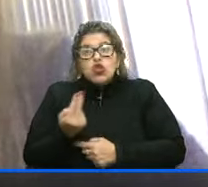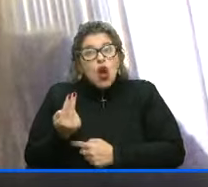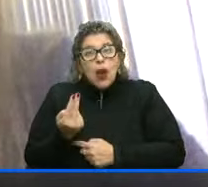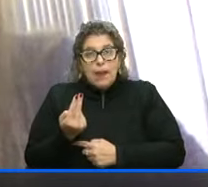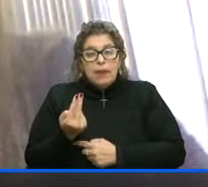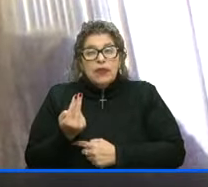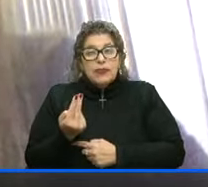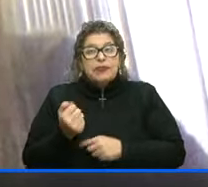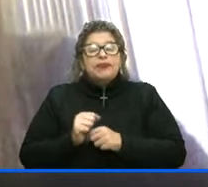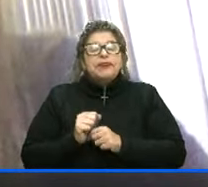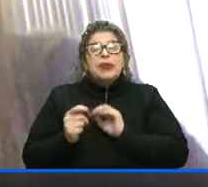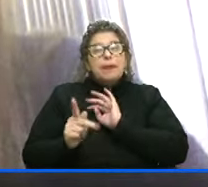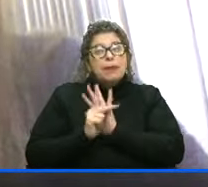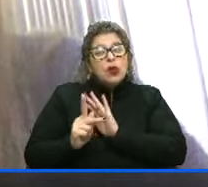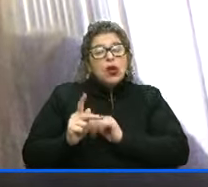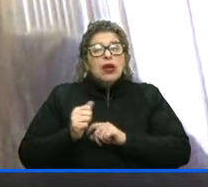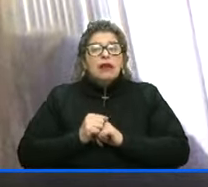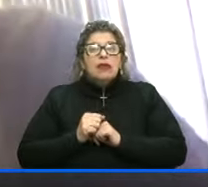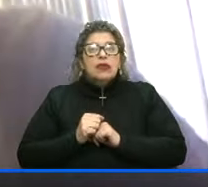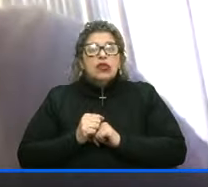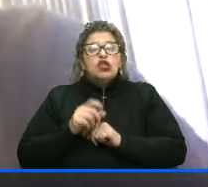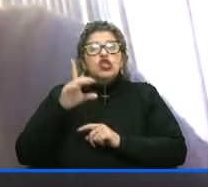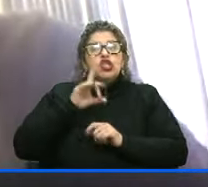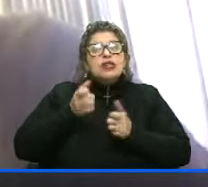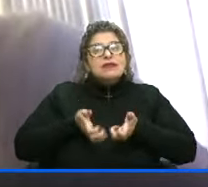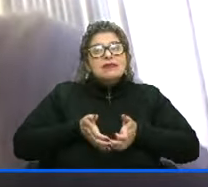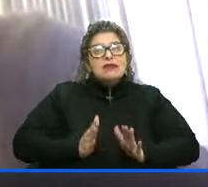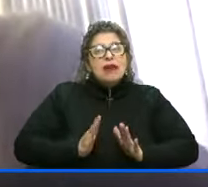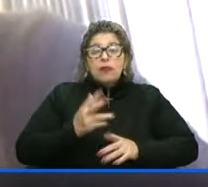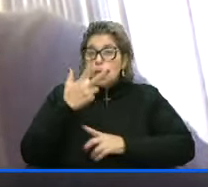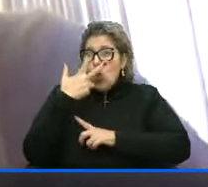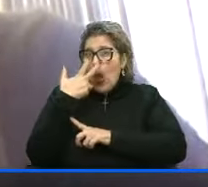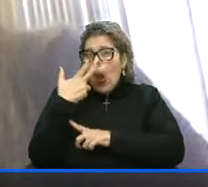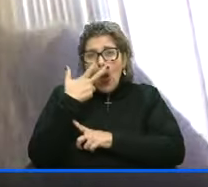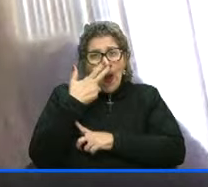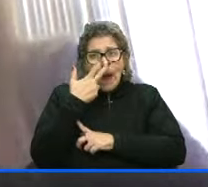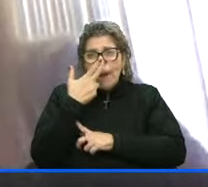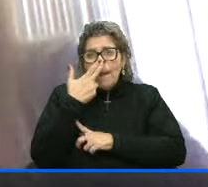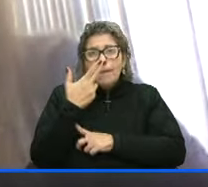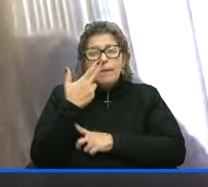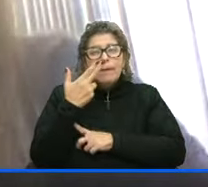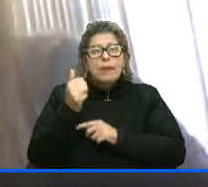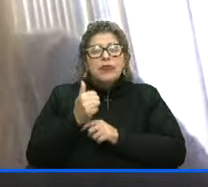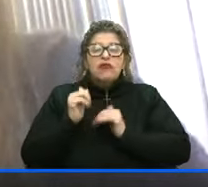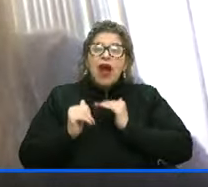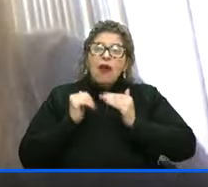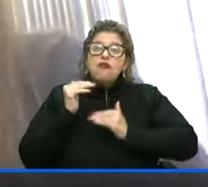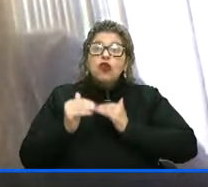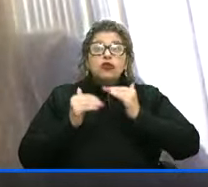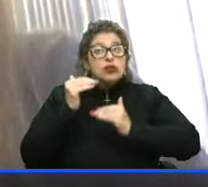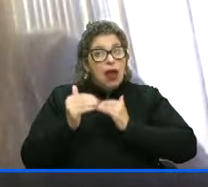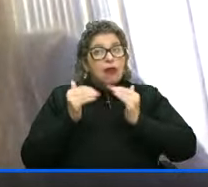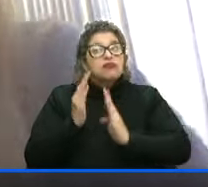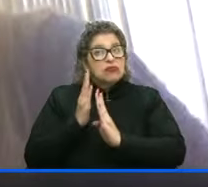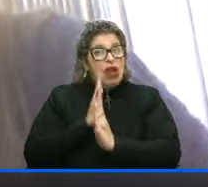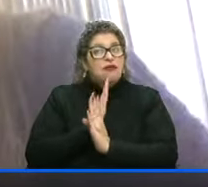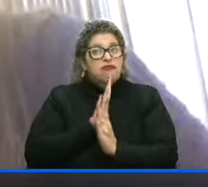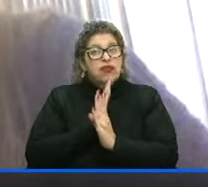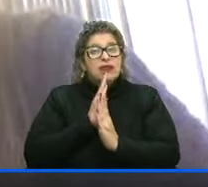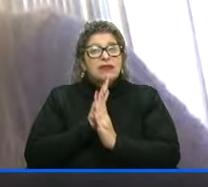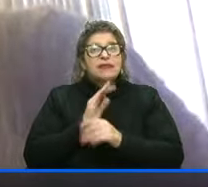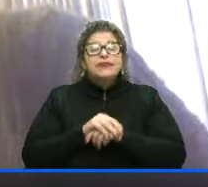número de data de nascimento é sempre o mesmo, Então, a gente vê a evolução. Por isso que a